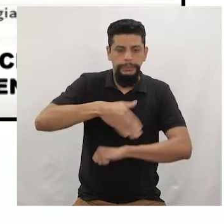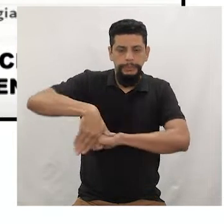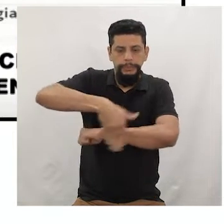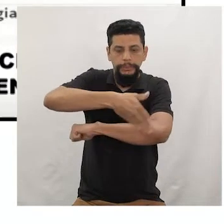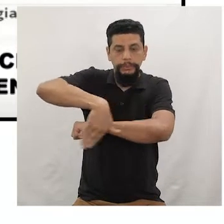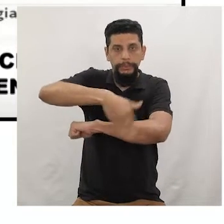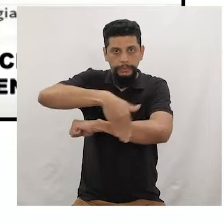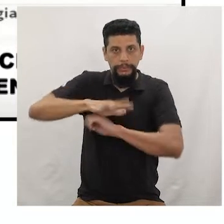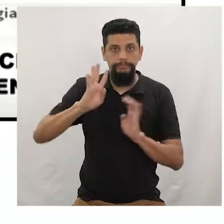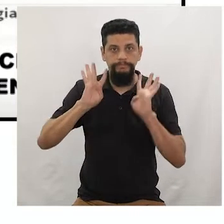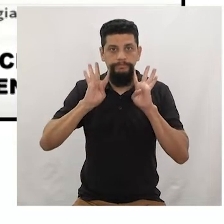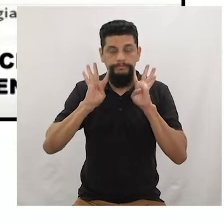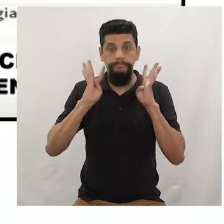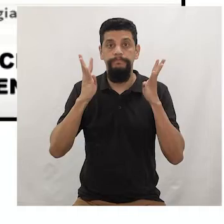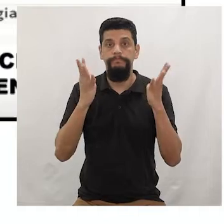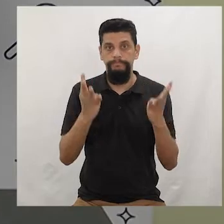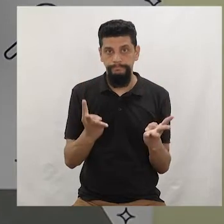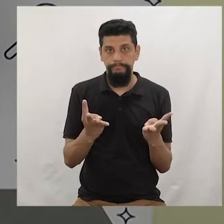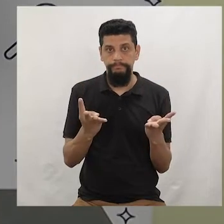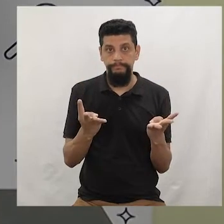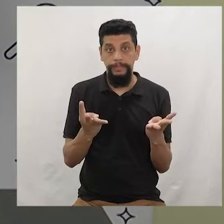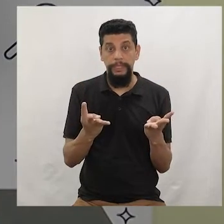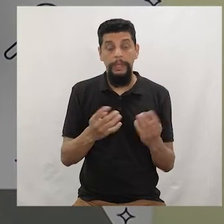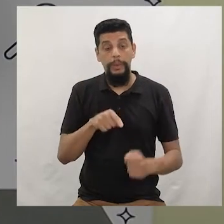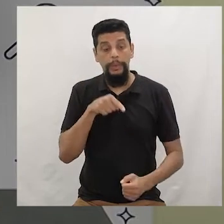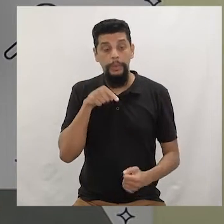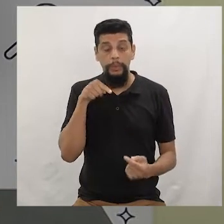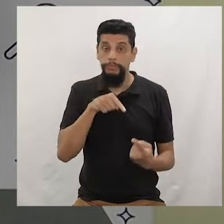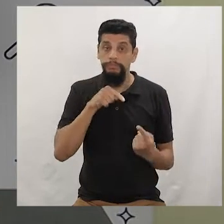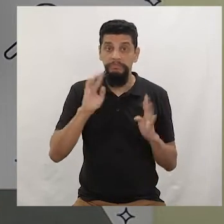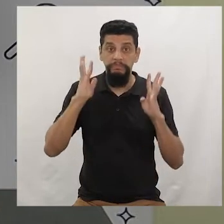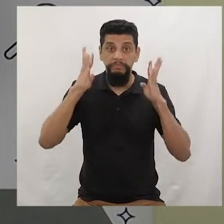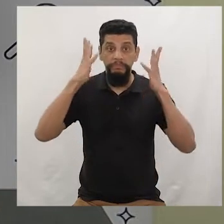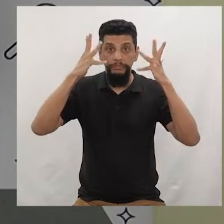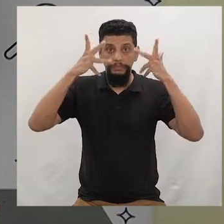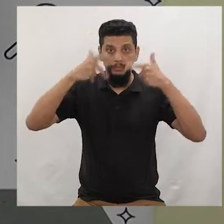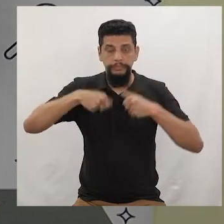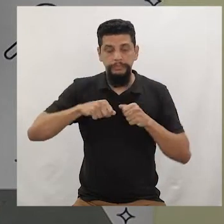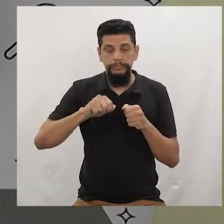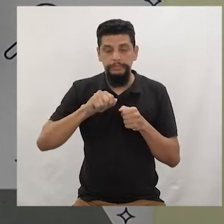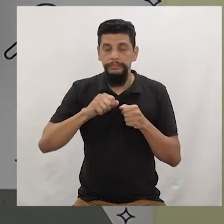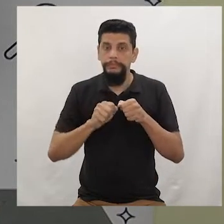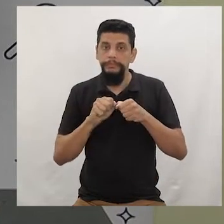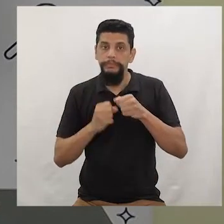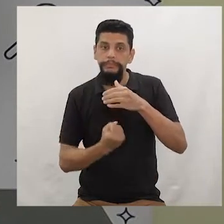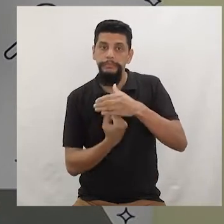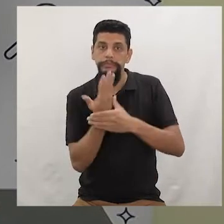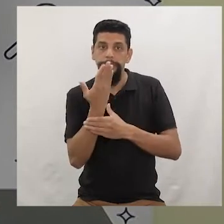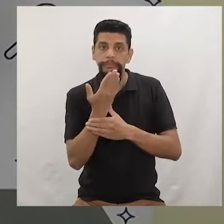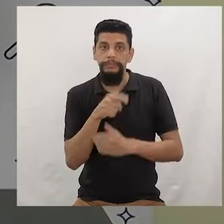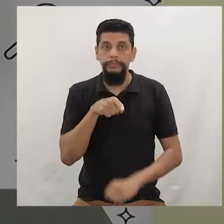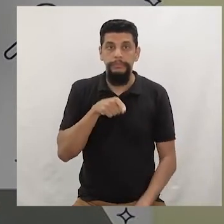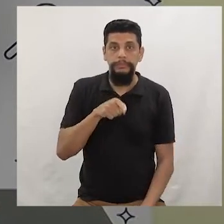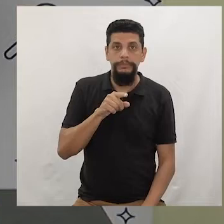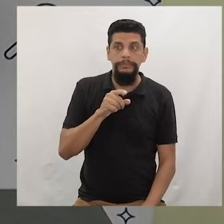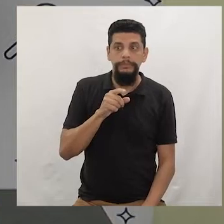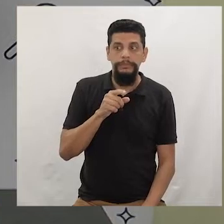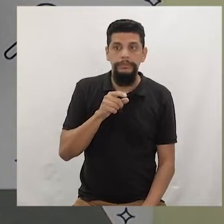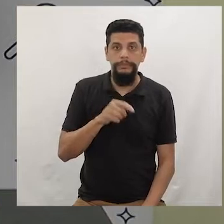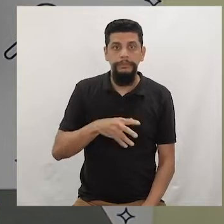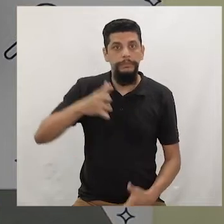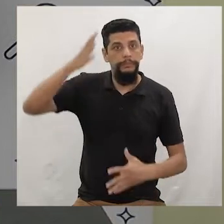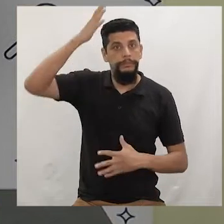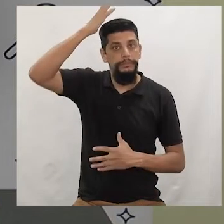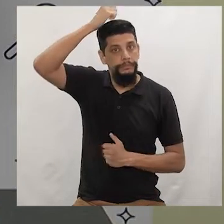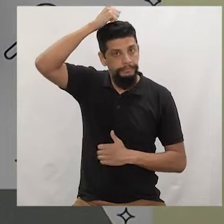apareciam nas ruas durante a quarentena. E um desses animais que apareciam eram